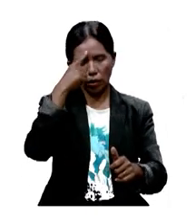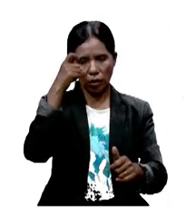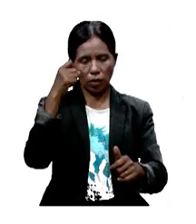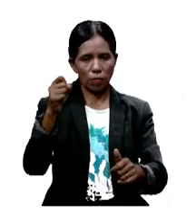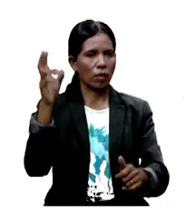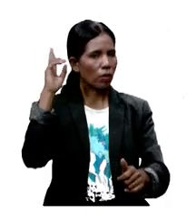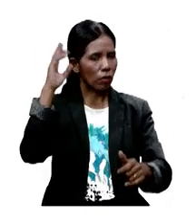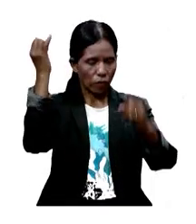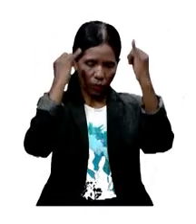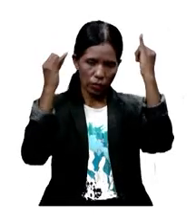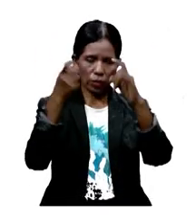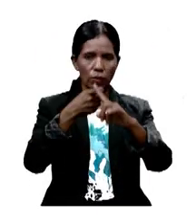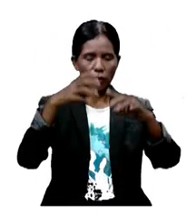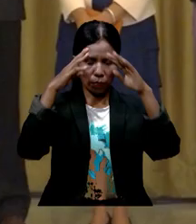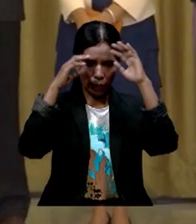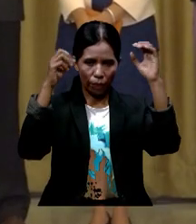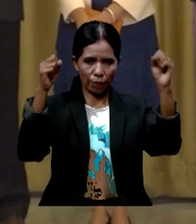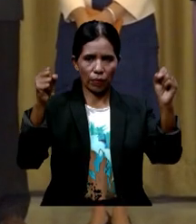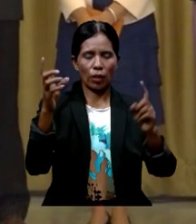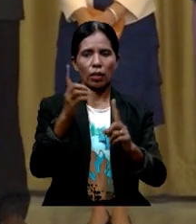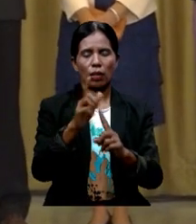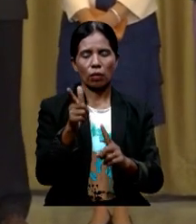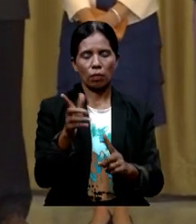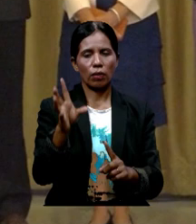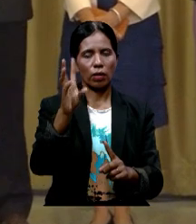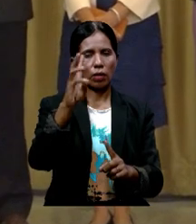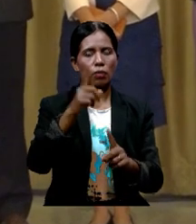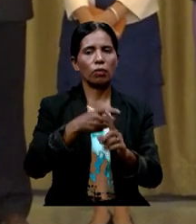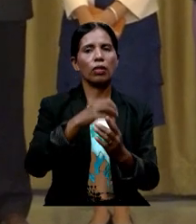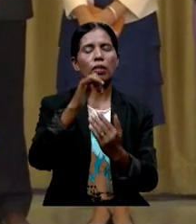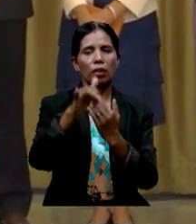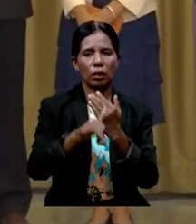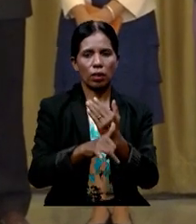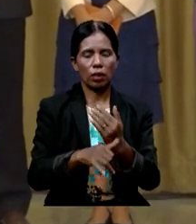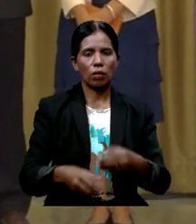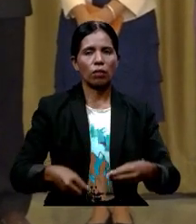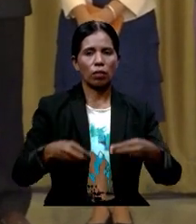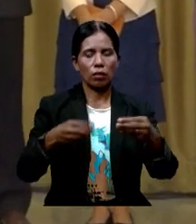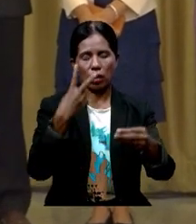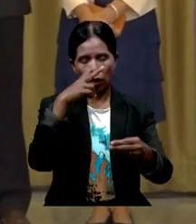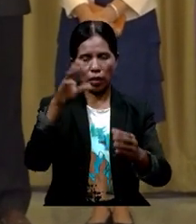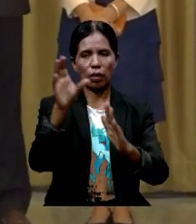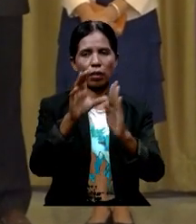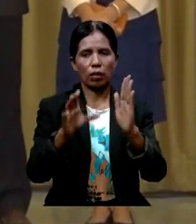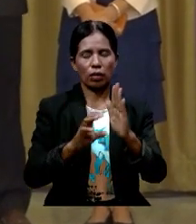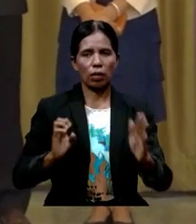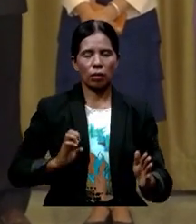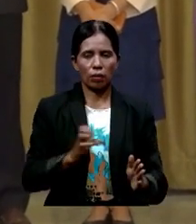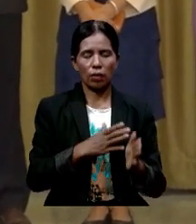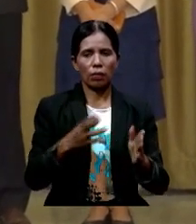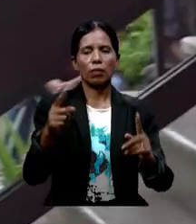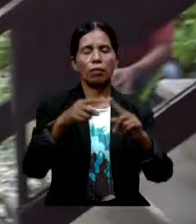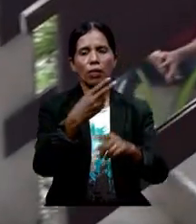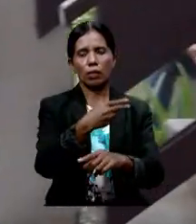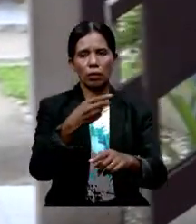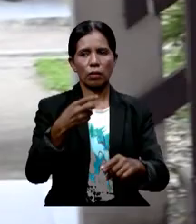rona informação si presidente da república e lorong ron resinen fulan janeiro, katak, halona revisão ba candidato embaixador ba Indonesia. Perinne nia